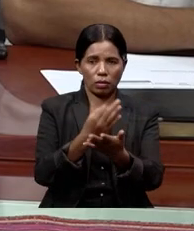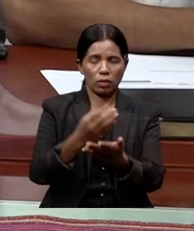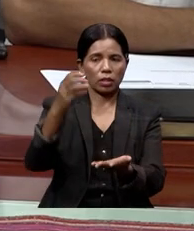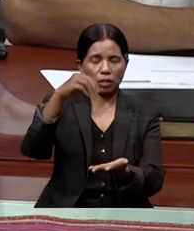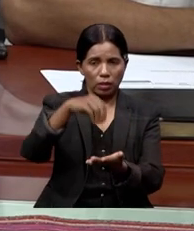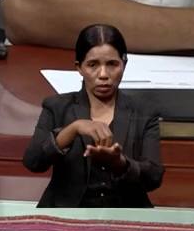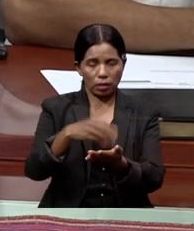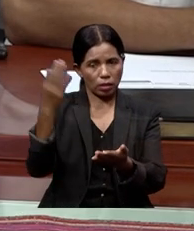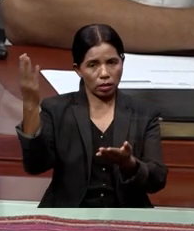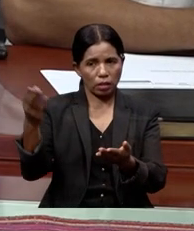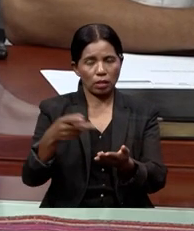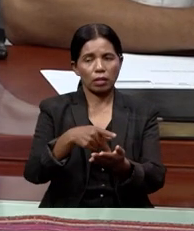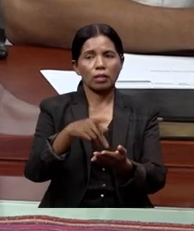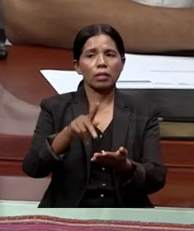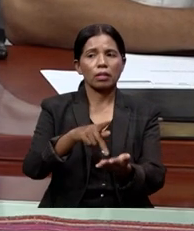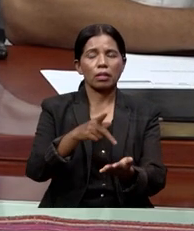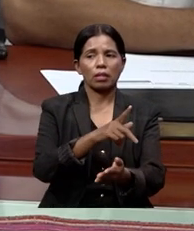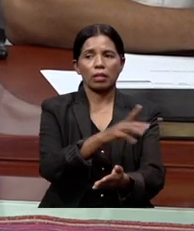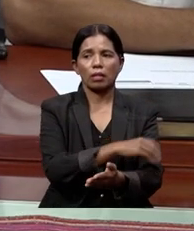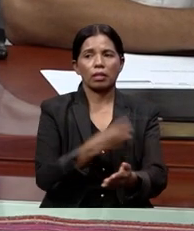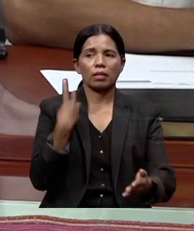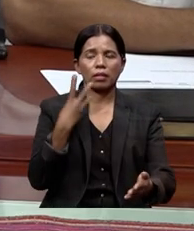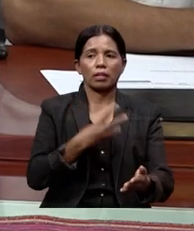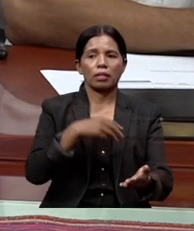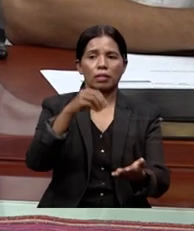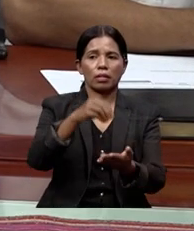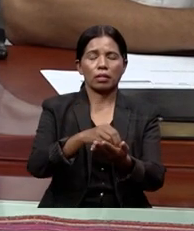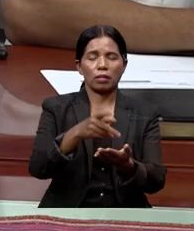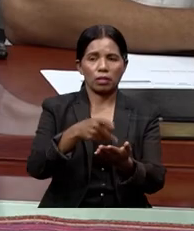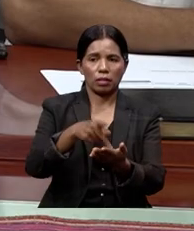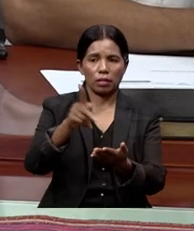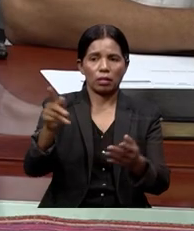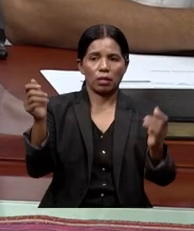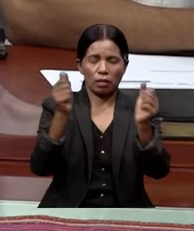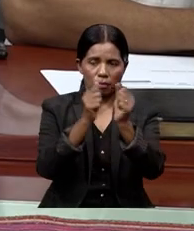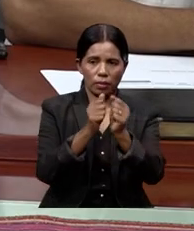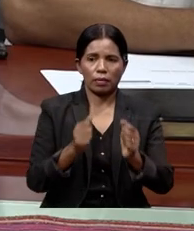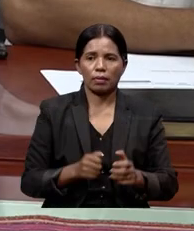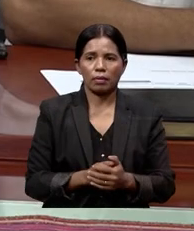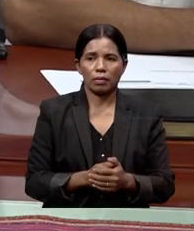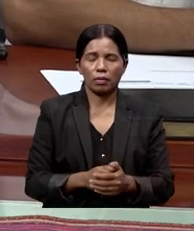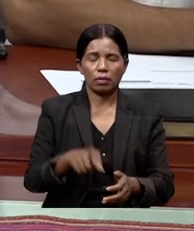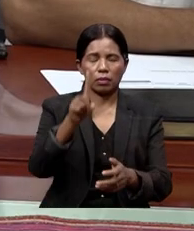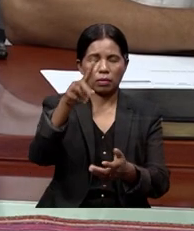colocação inicial, e tá põe ralo pagamento, né, hamutu,